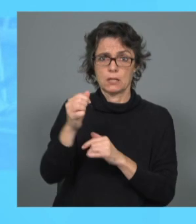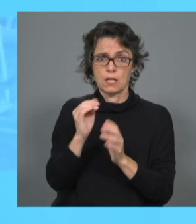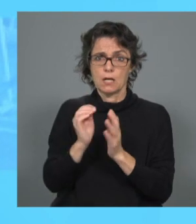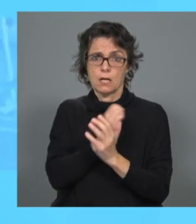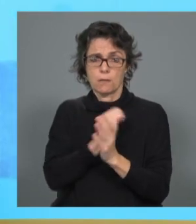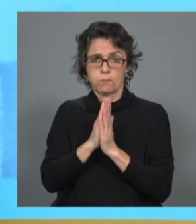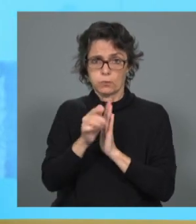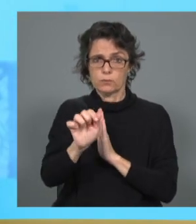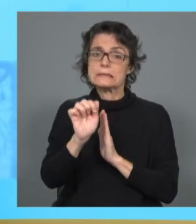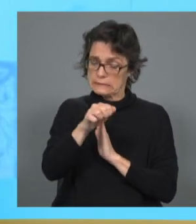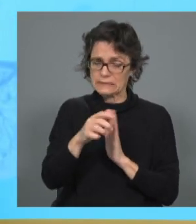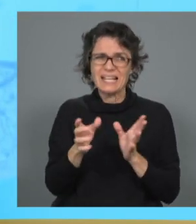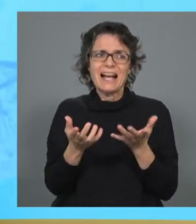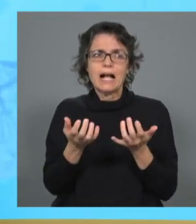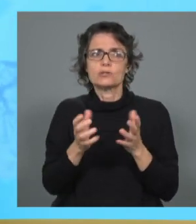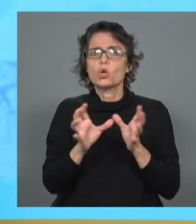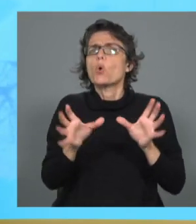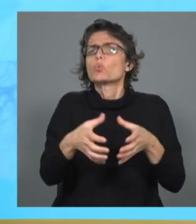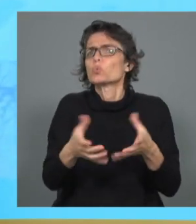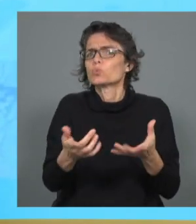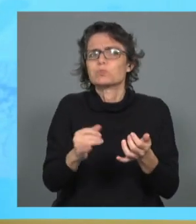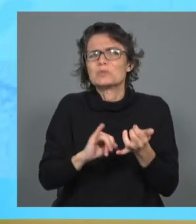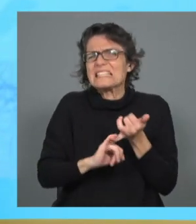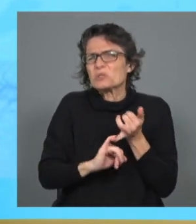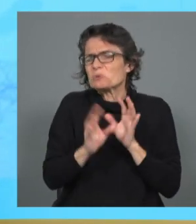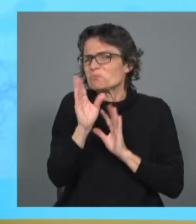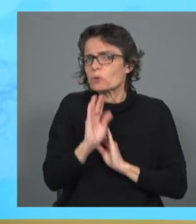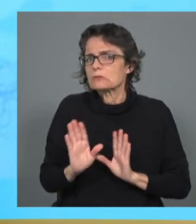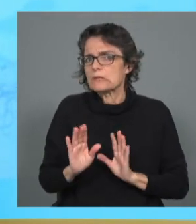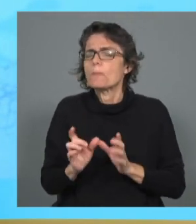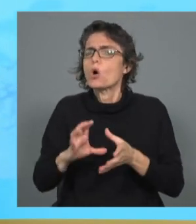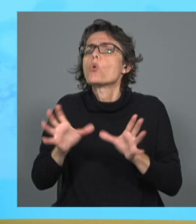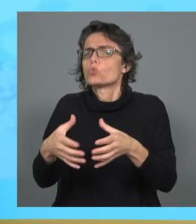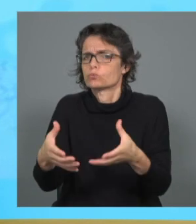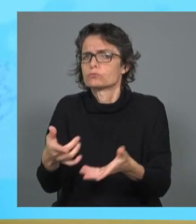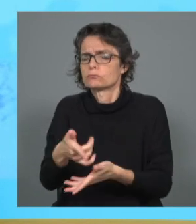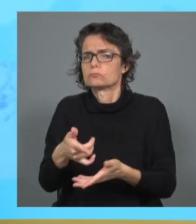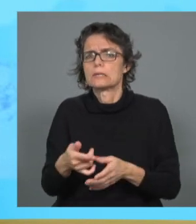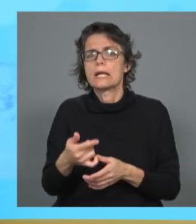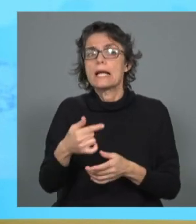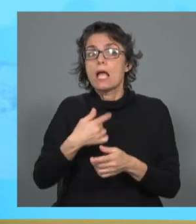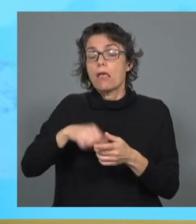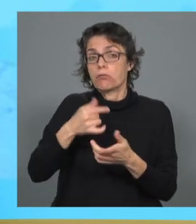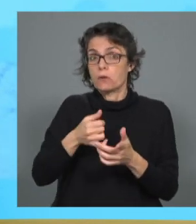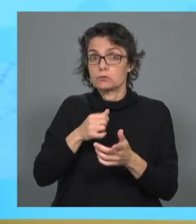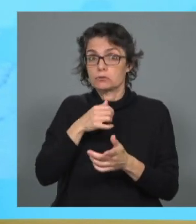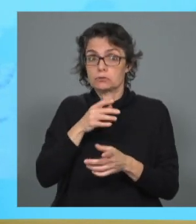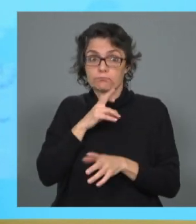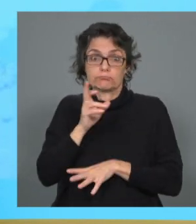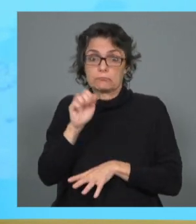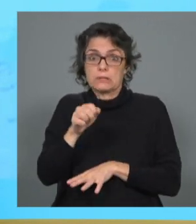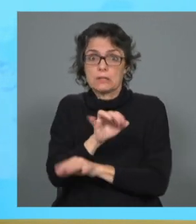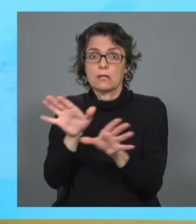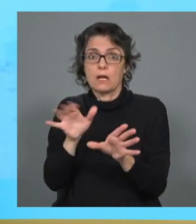uma associação formalmente constituída, pronto, é um grupo informal. E nós imediatamente pensámos que sim, que poderia ser um